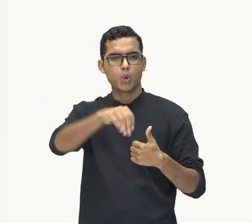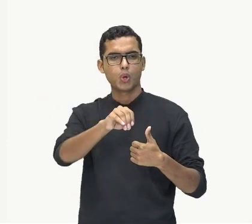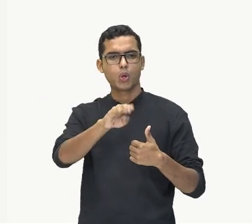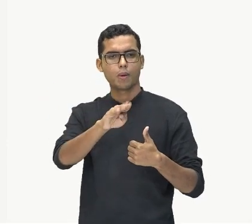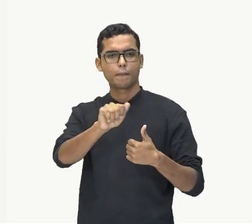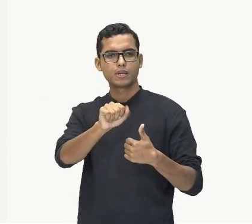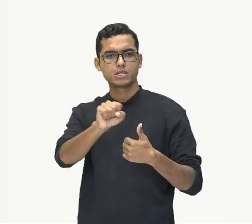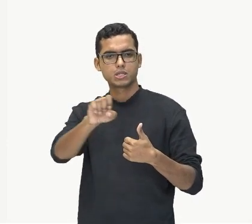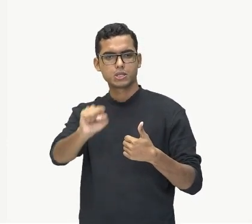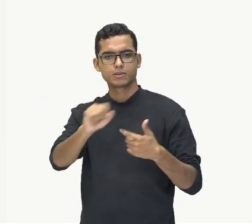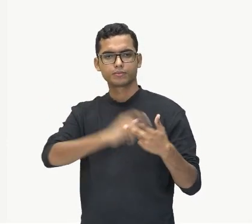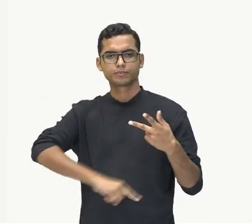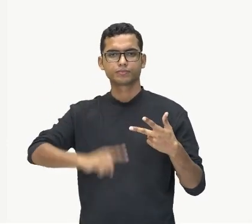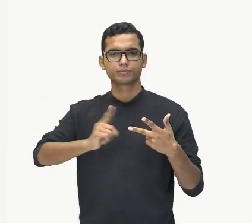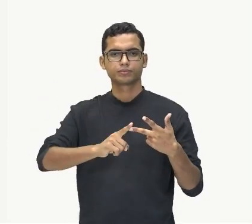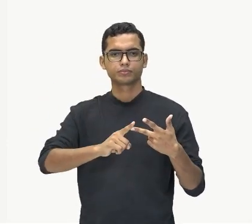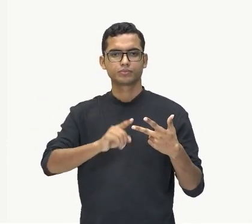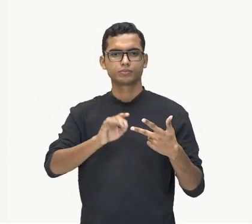tribase,